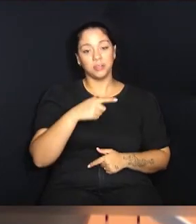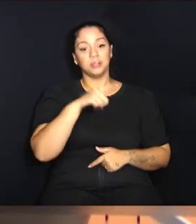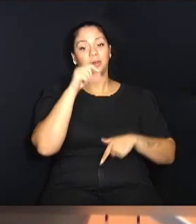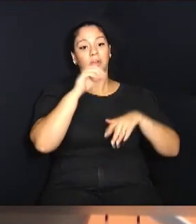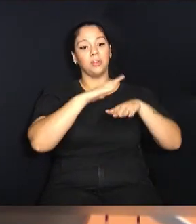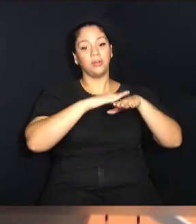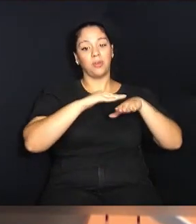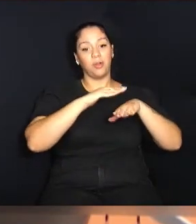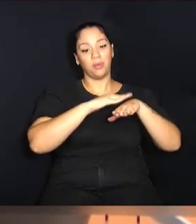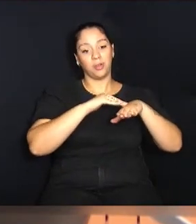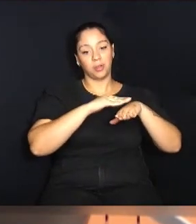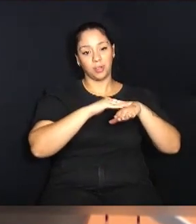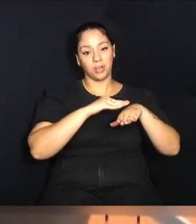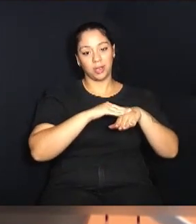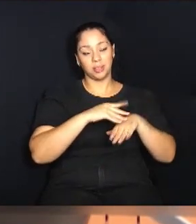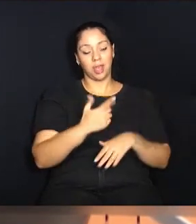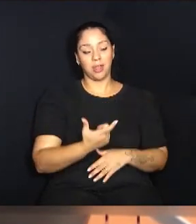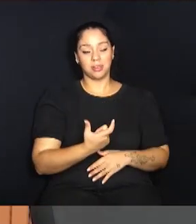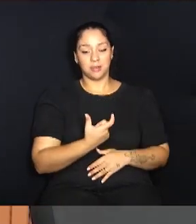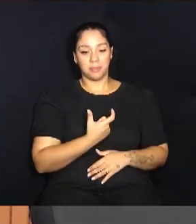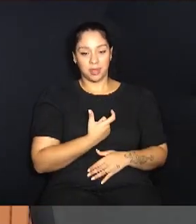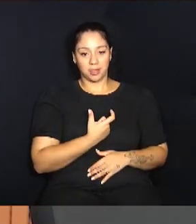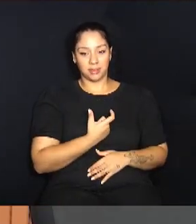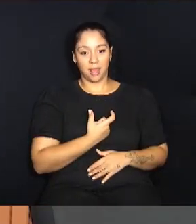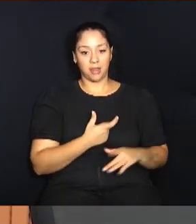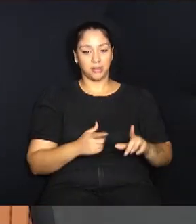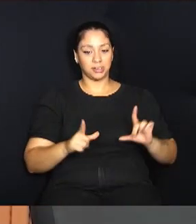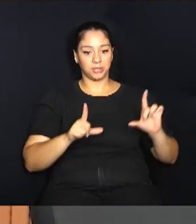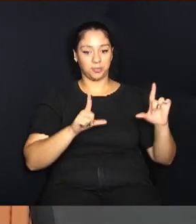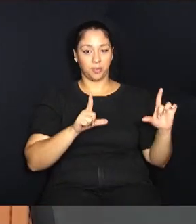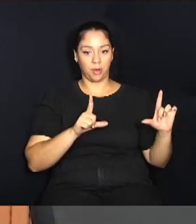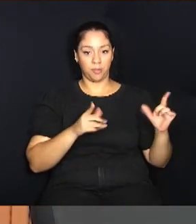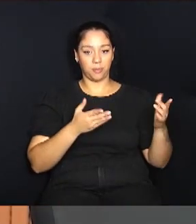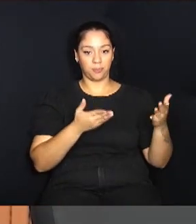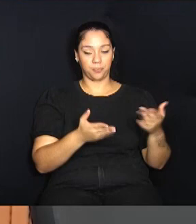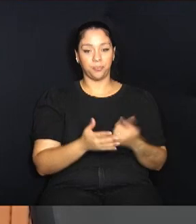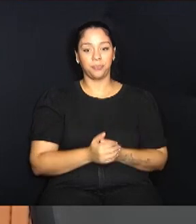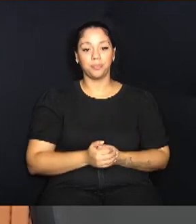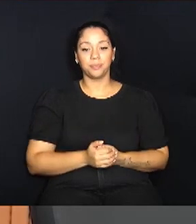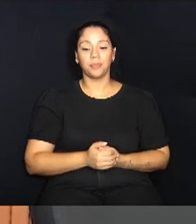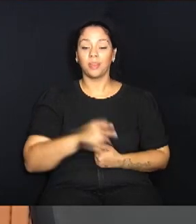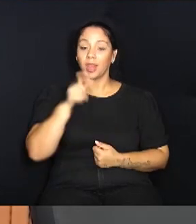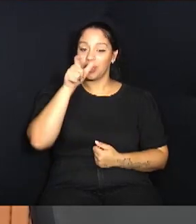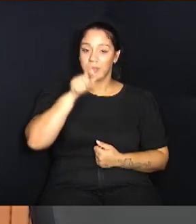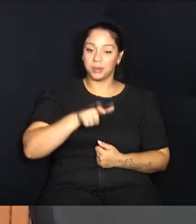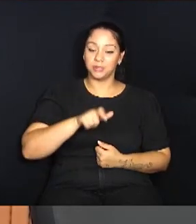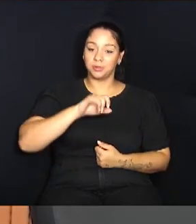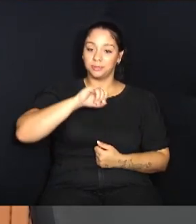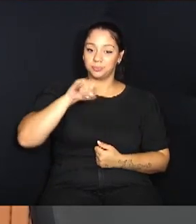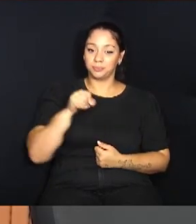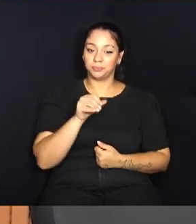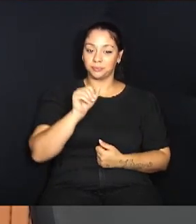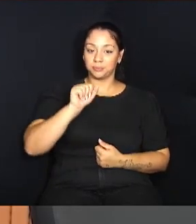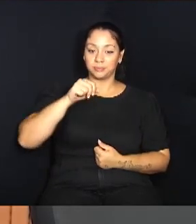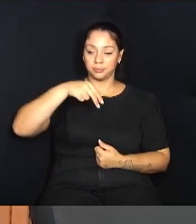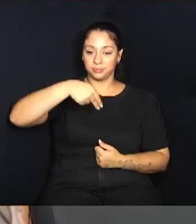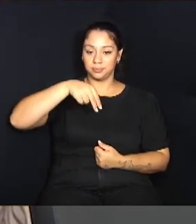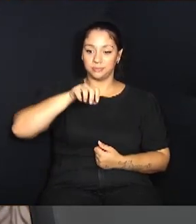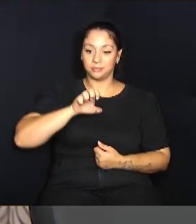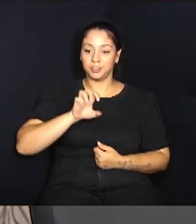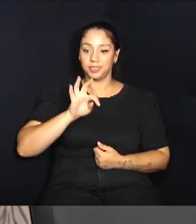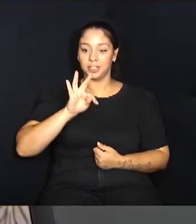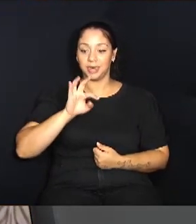eu entrego essas medalhas e esses diplomas. Uma das homenageadas, Janete Aparecida Georgette Valente,